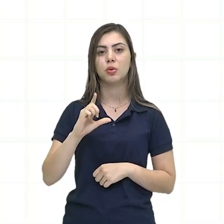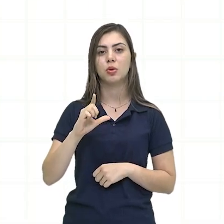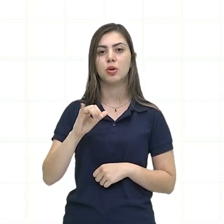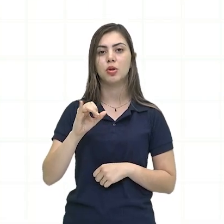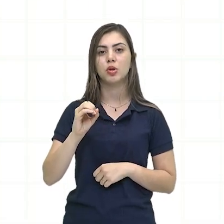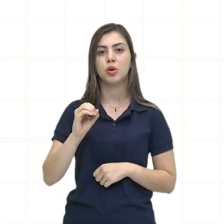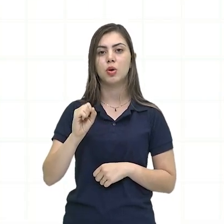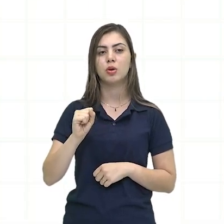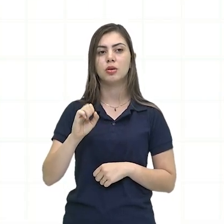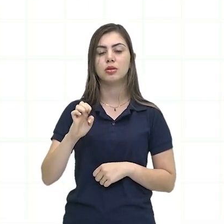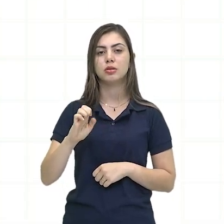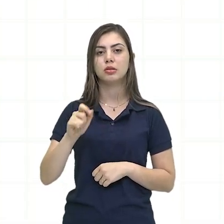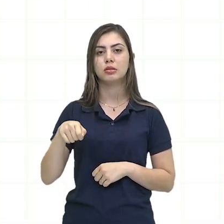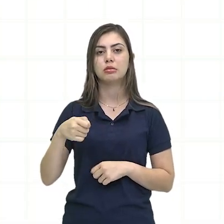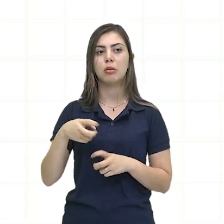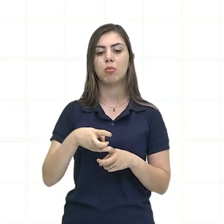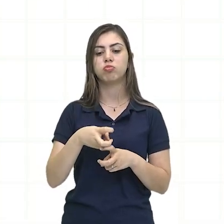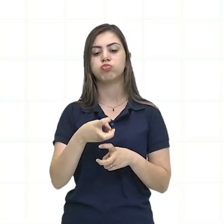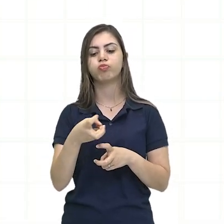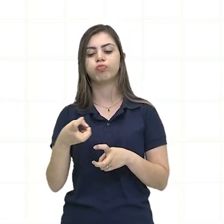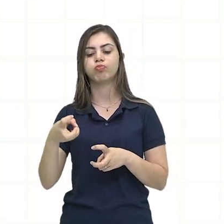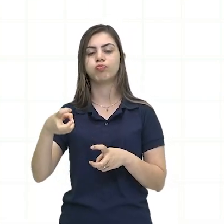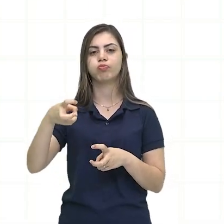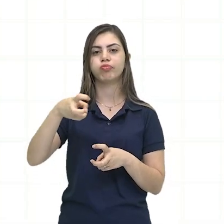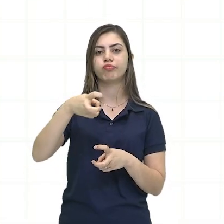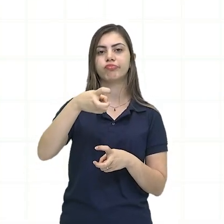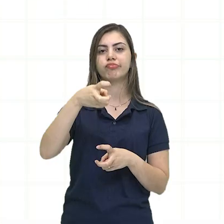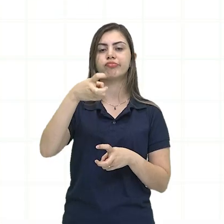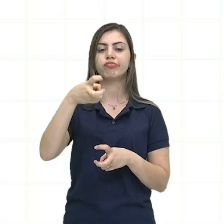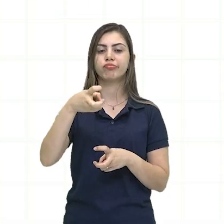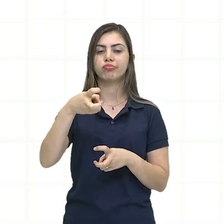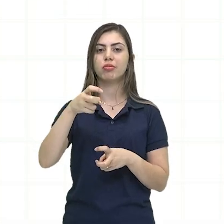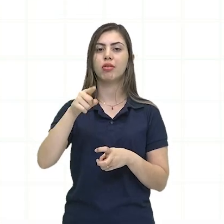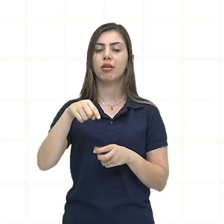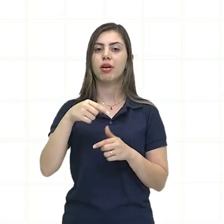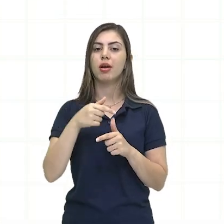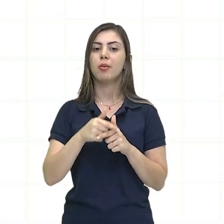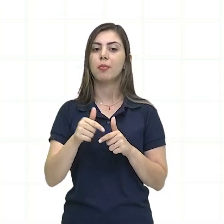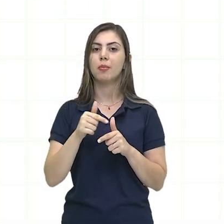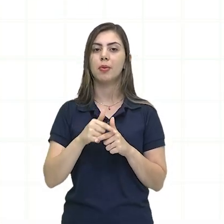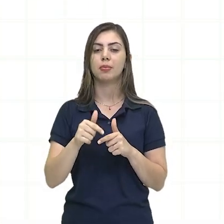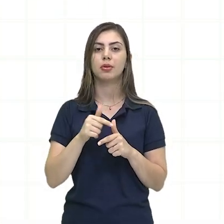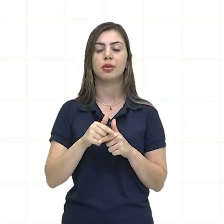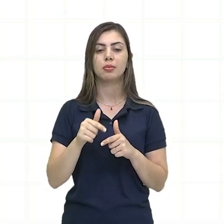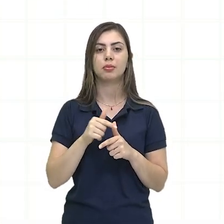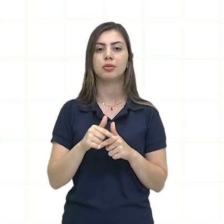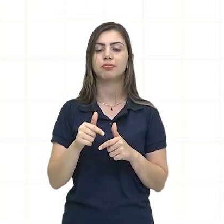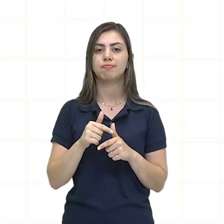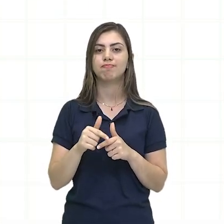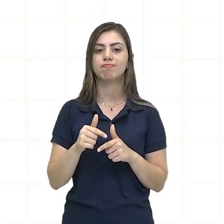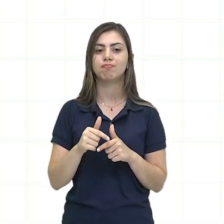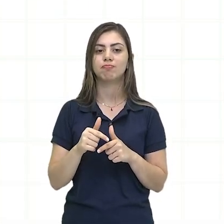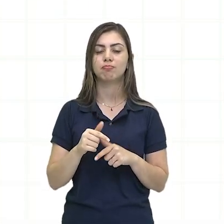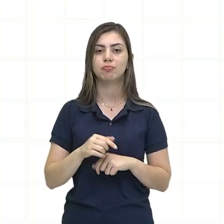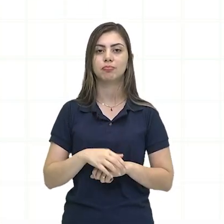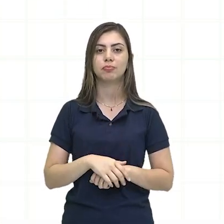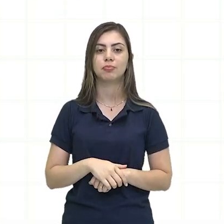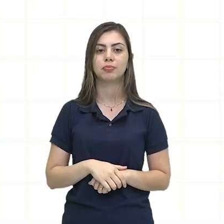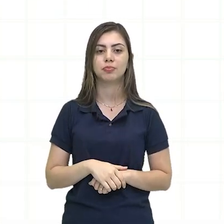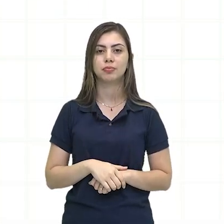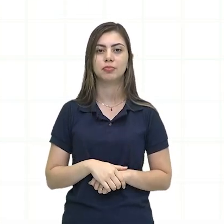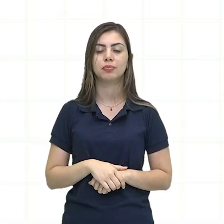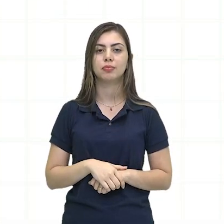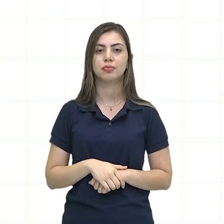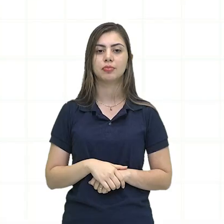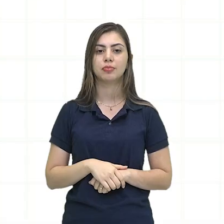um S. E aí, essa deformidade, certo? Pode